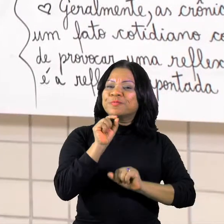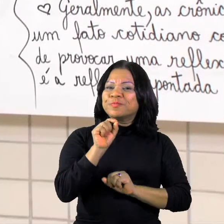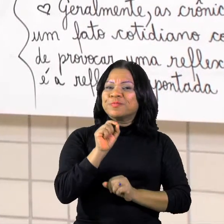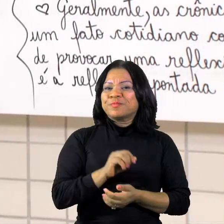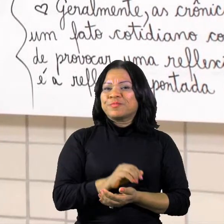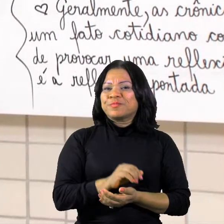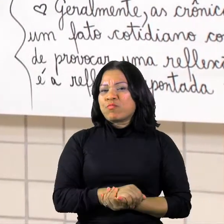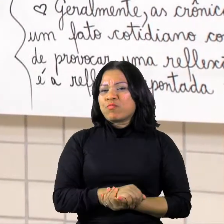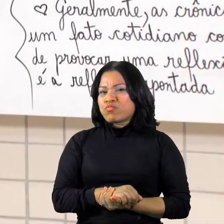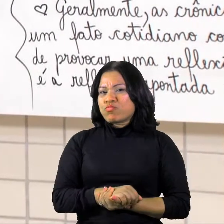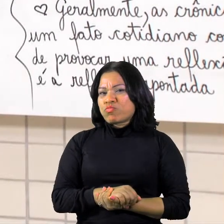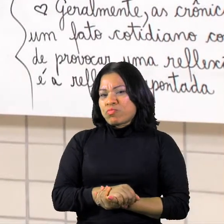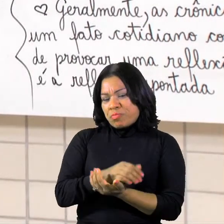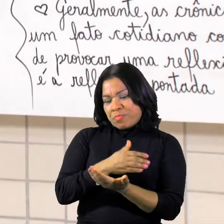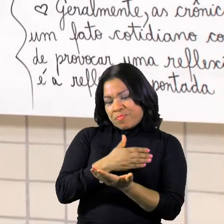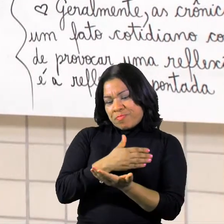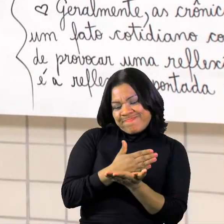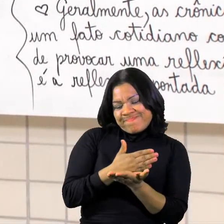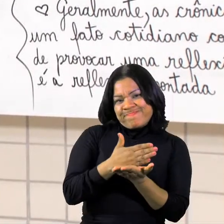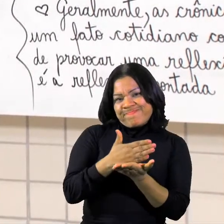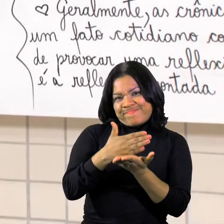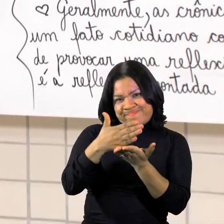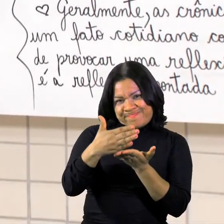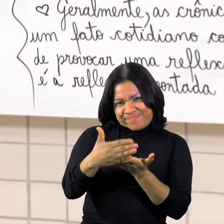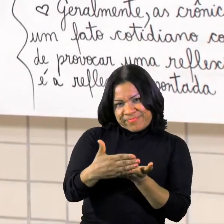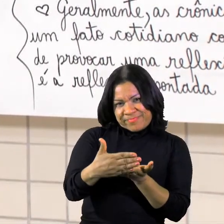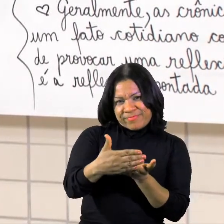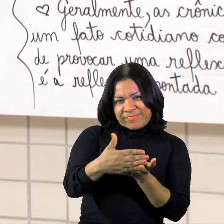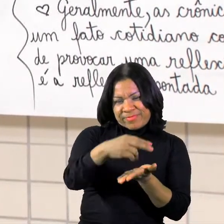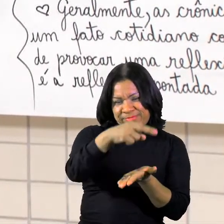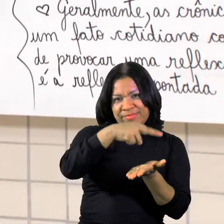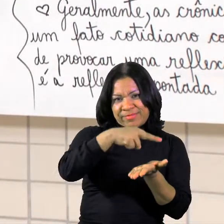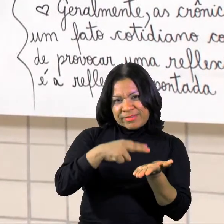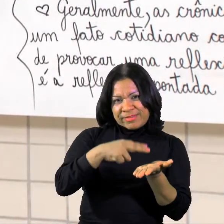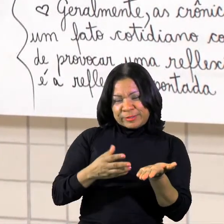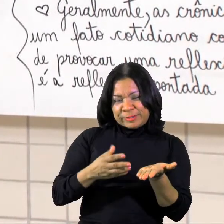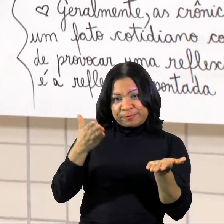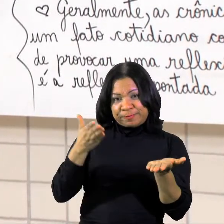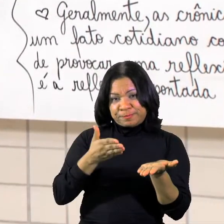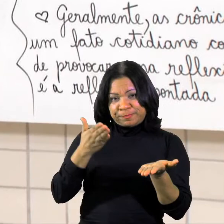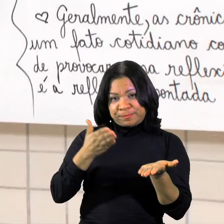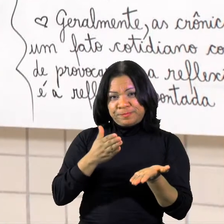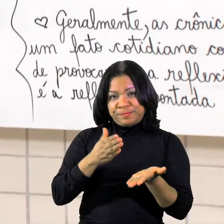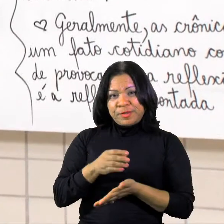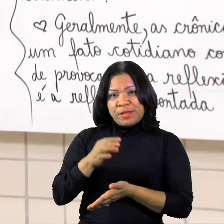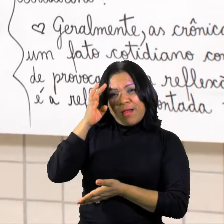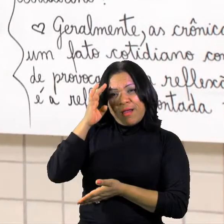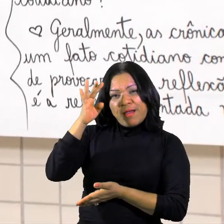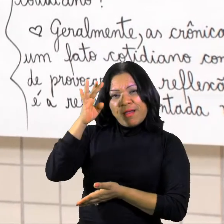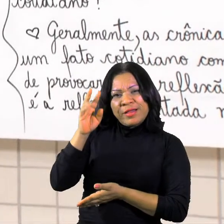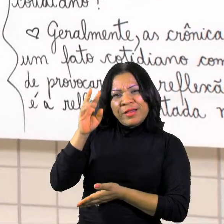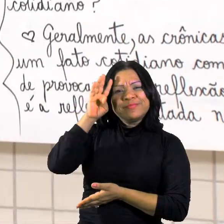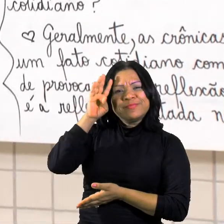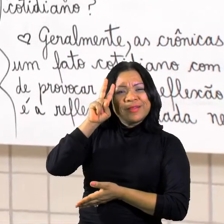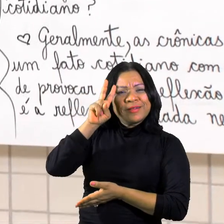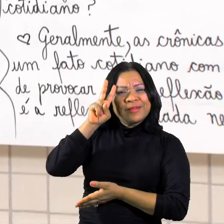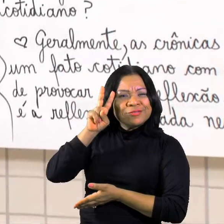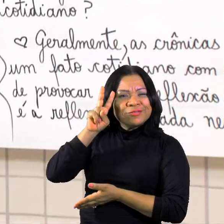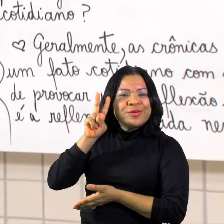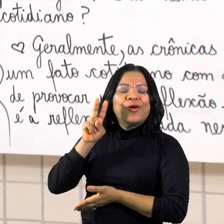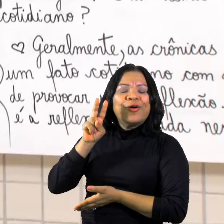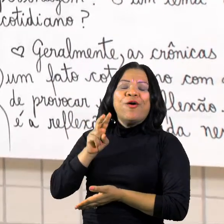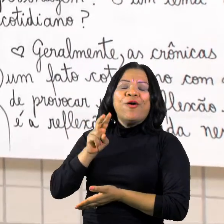a partir da leitura do trecho, hoje, refletindo sobre essas histórias que povoaram a nossa